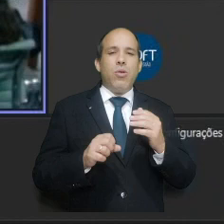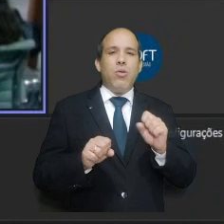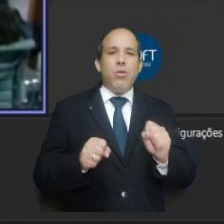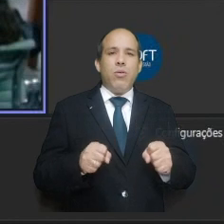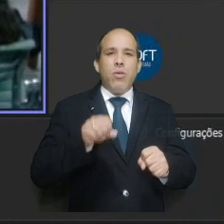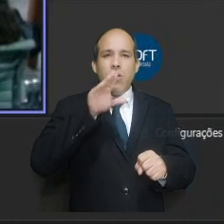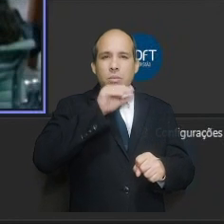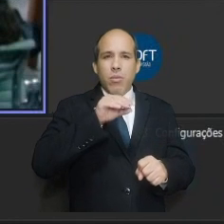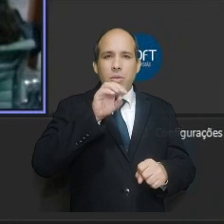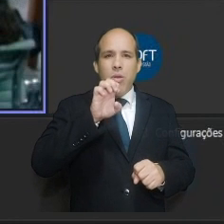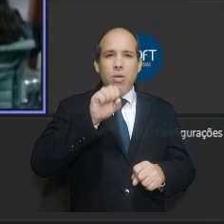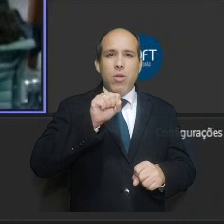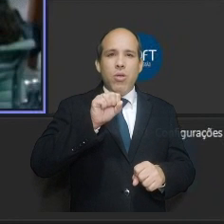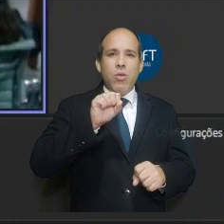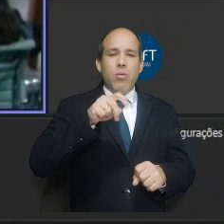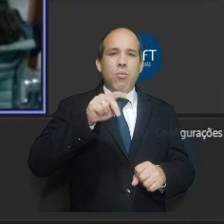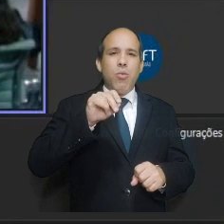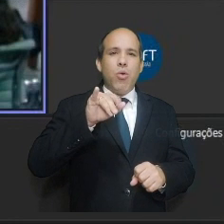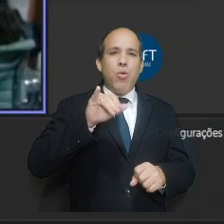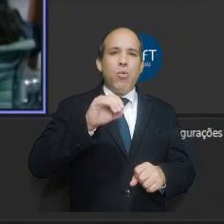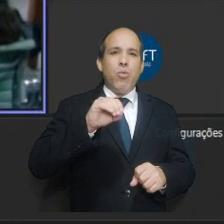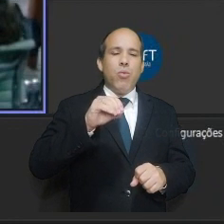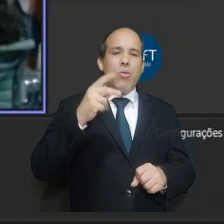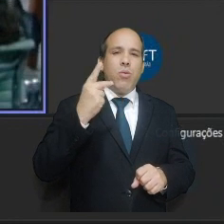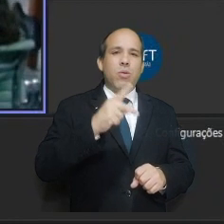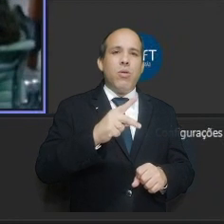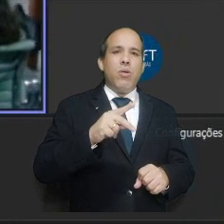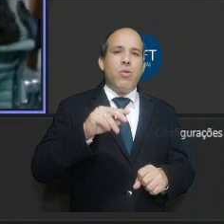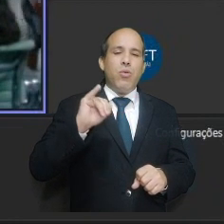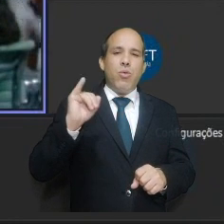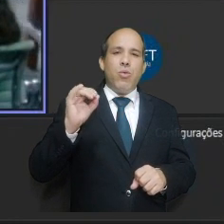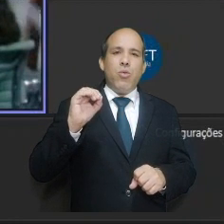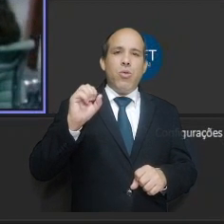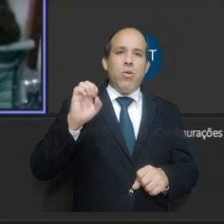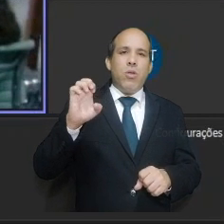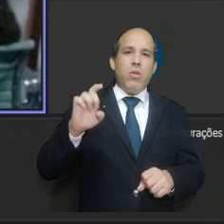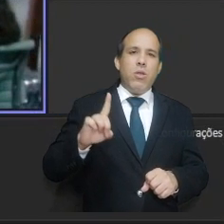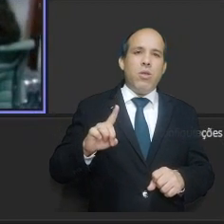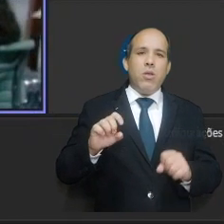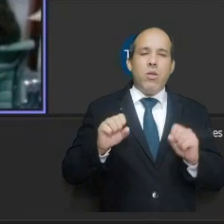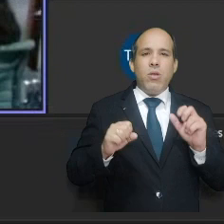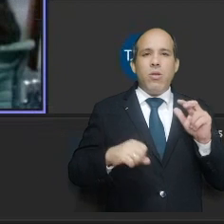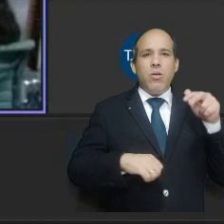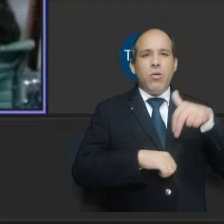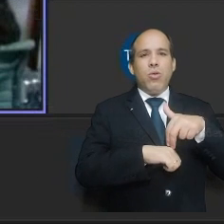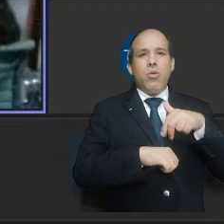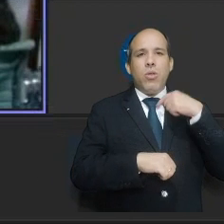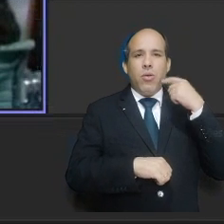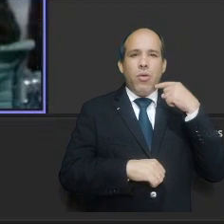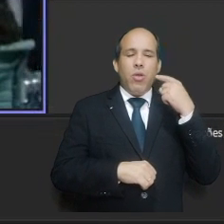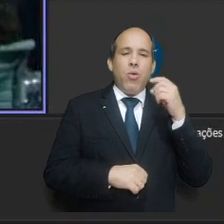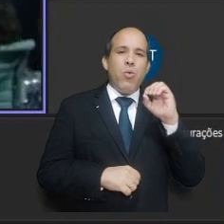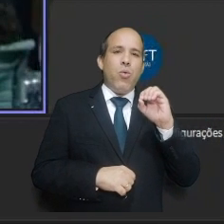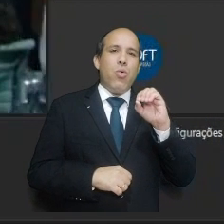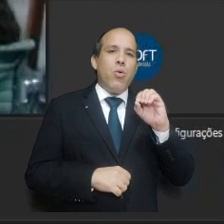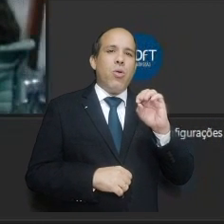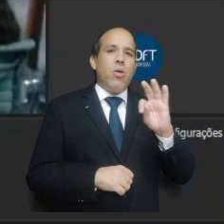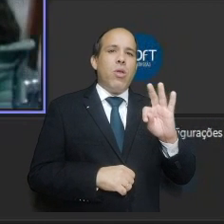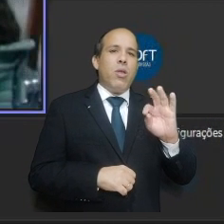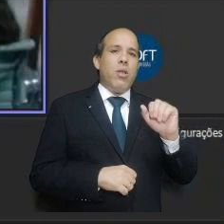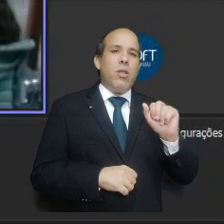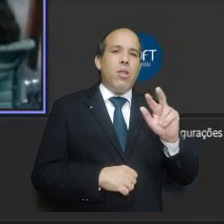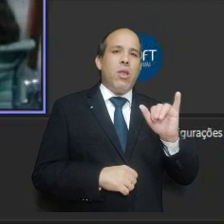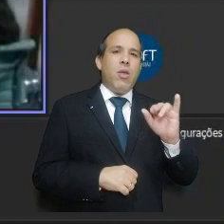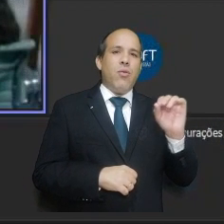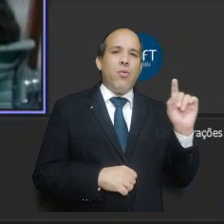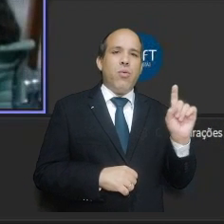Pediu sustentação oral o espólio José Mariano da Rocha, sustentação oral doutor Otávio, a